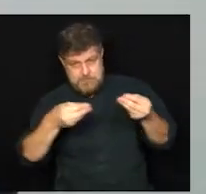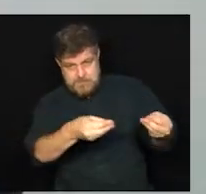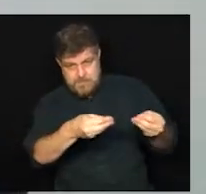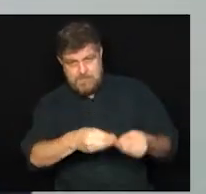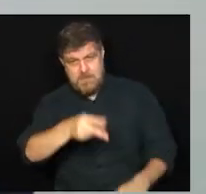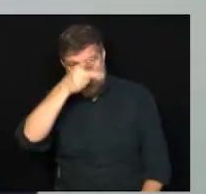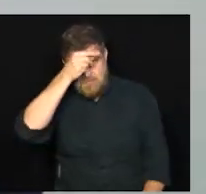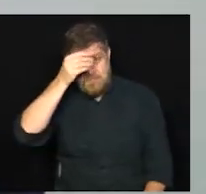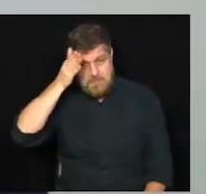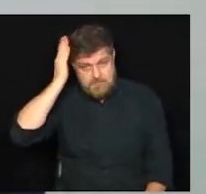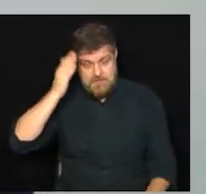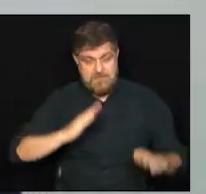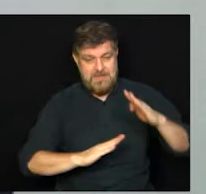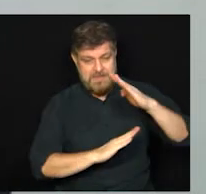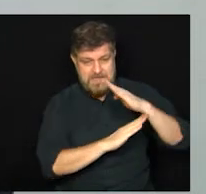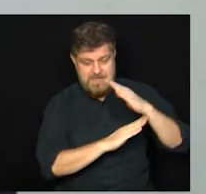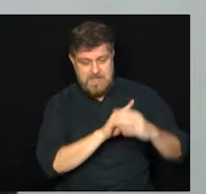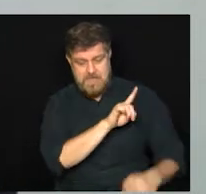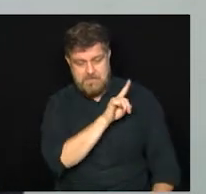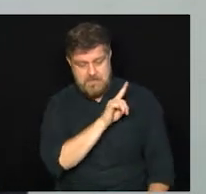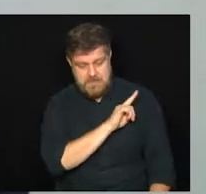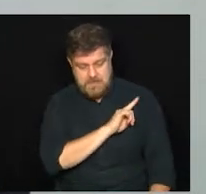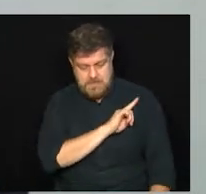bem atendido, sim, né, pelo presidente,